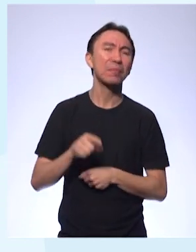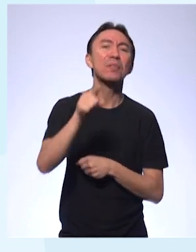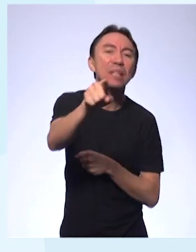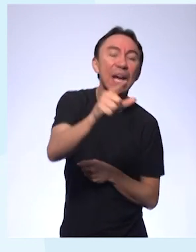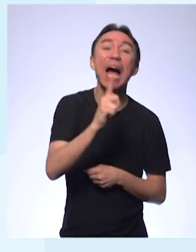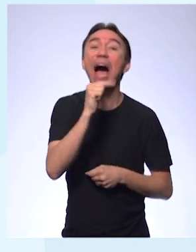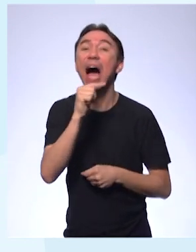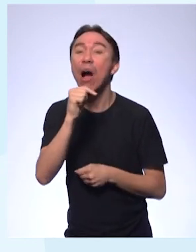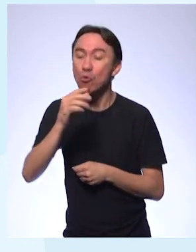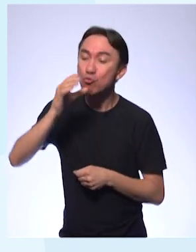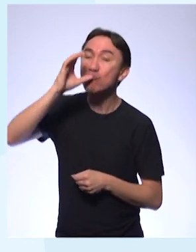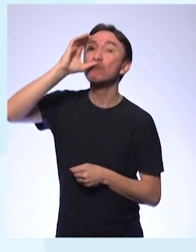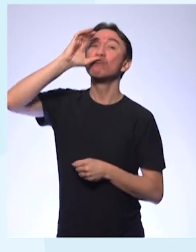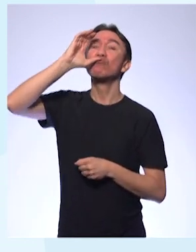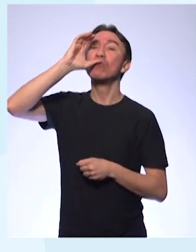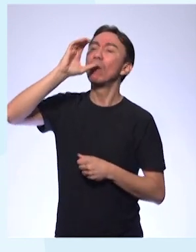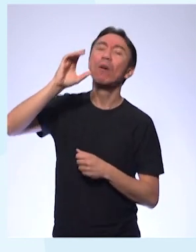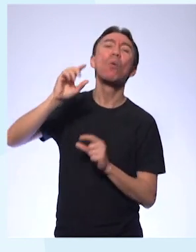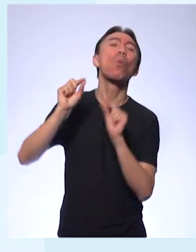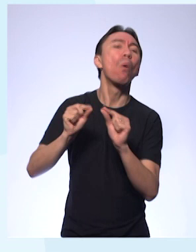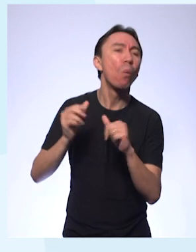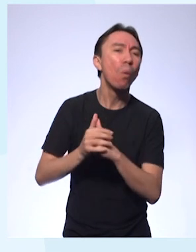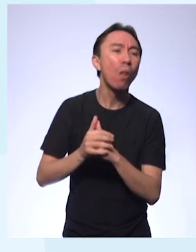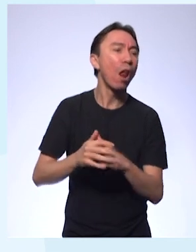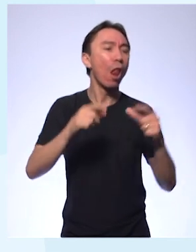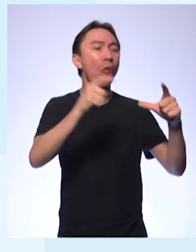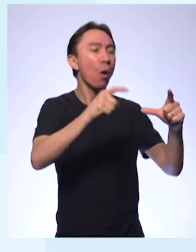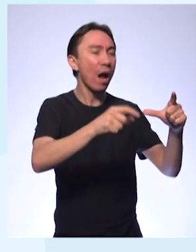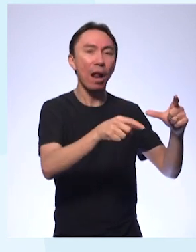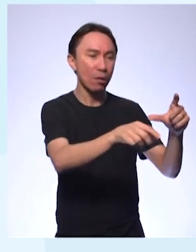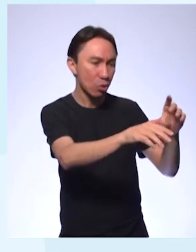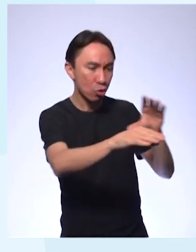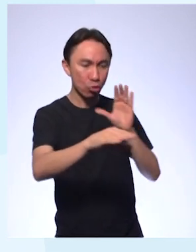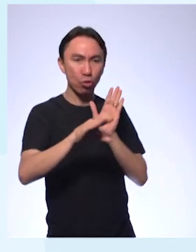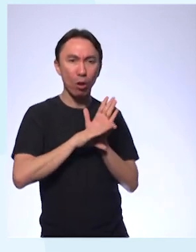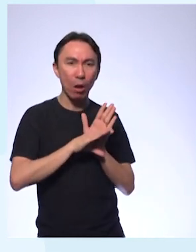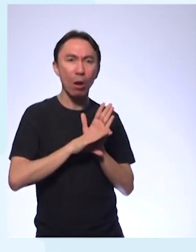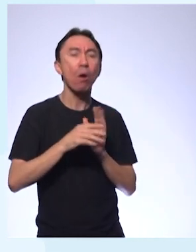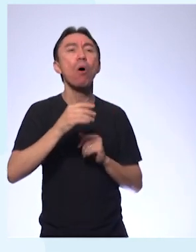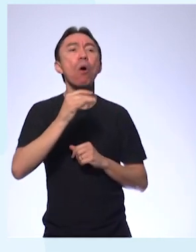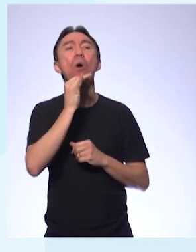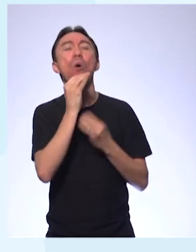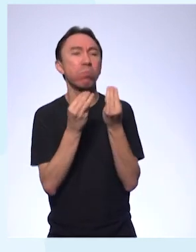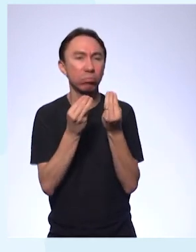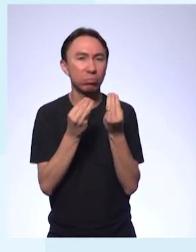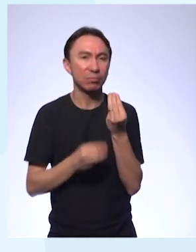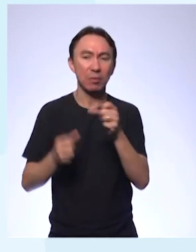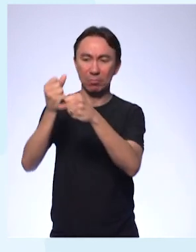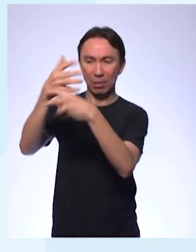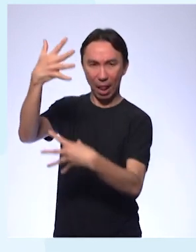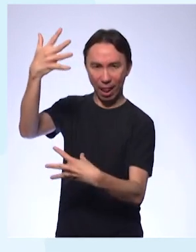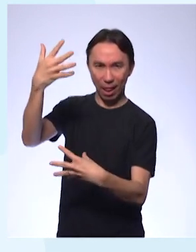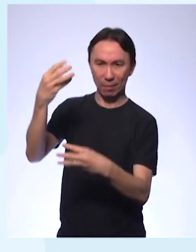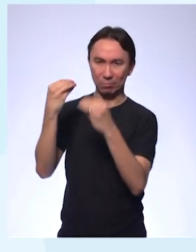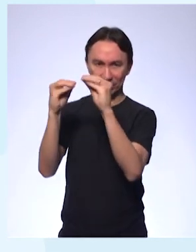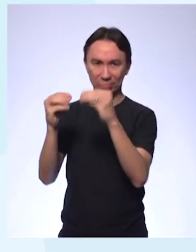bebe e de onde ela veio? Escreve para mim no chat em 3 minutos, por favor.